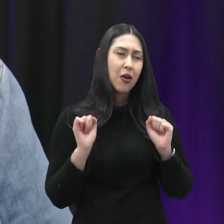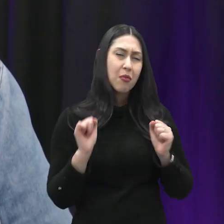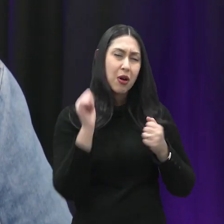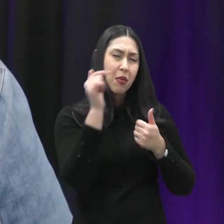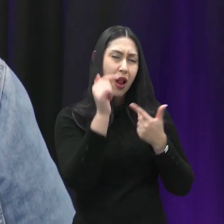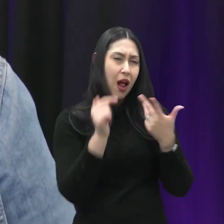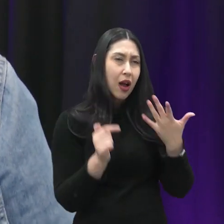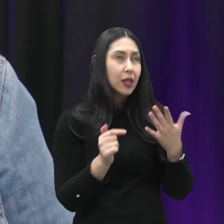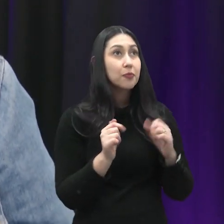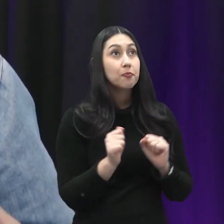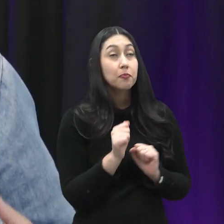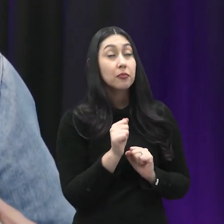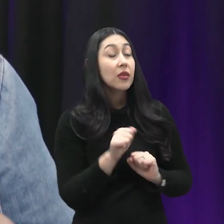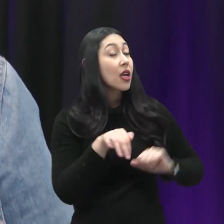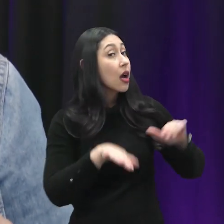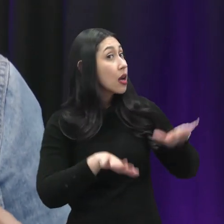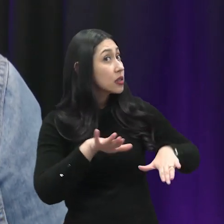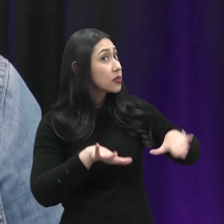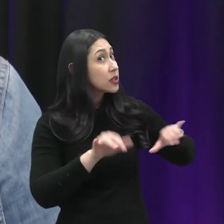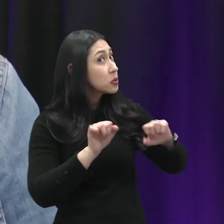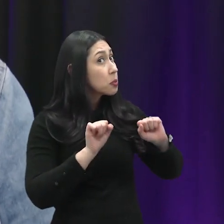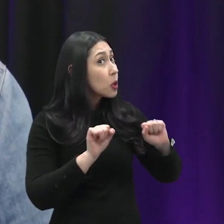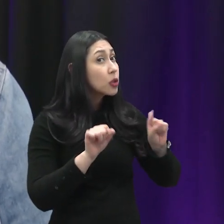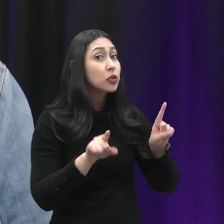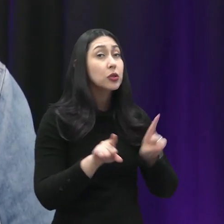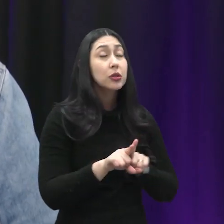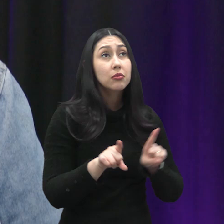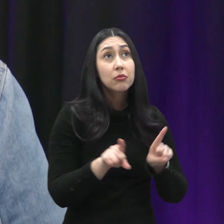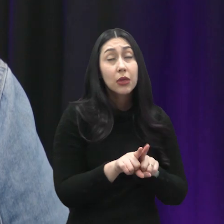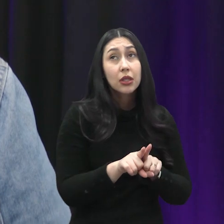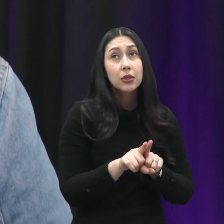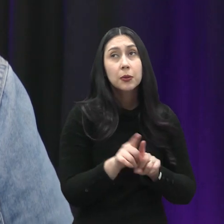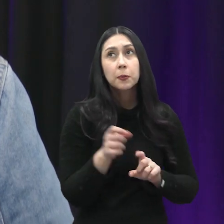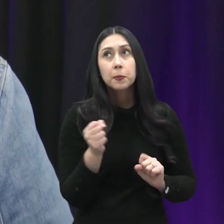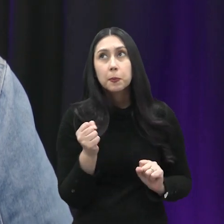Ou será que pode ser alguma coisa aí que tem a ver com